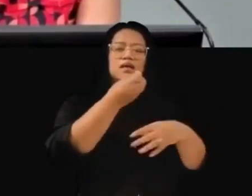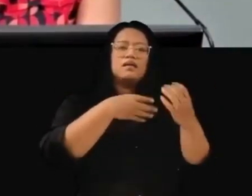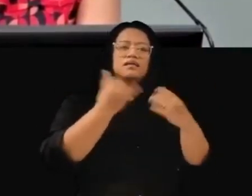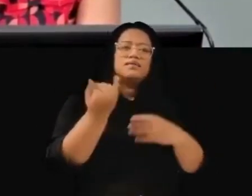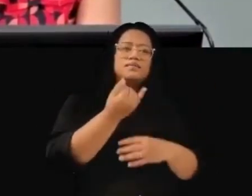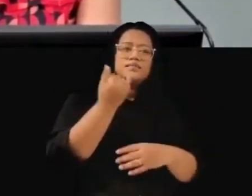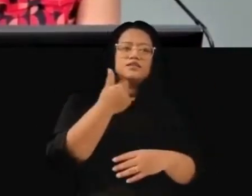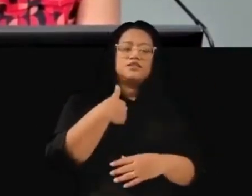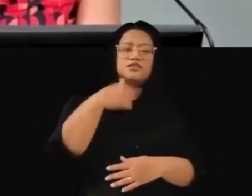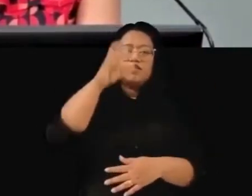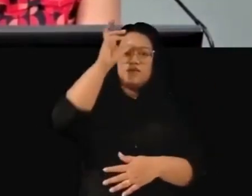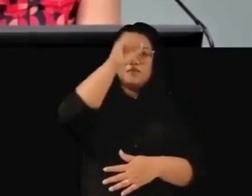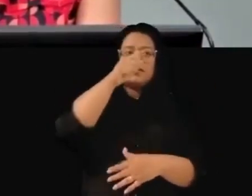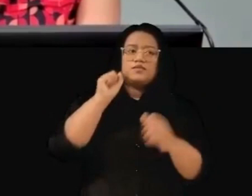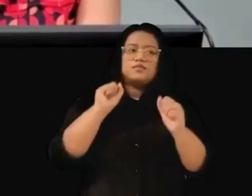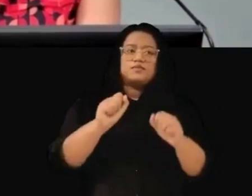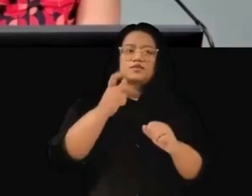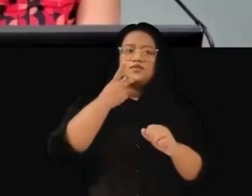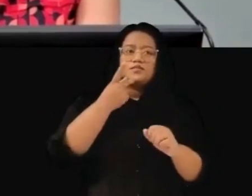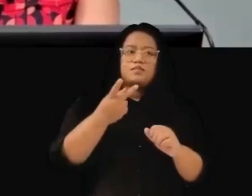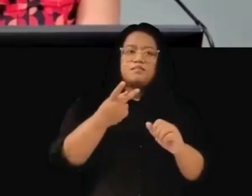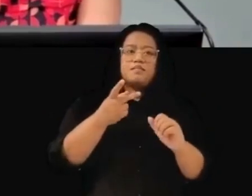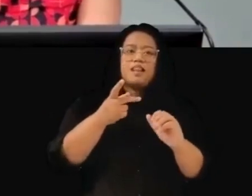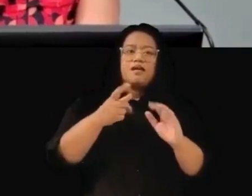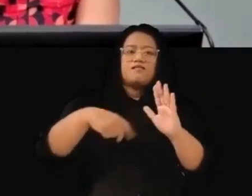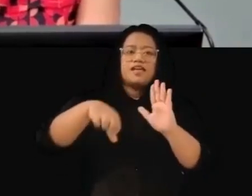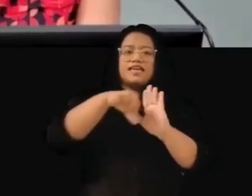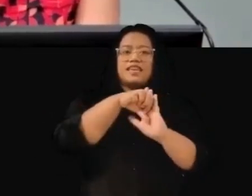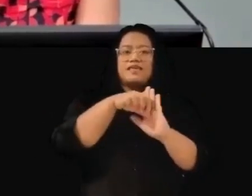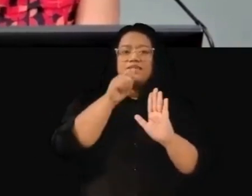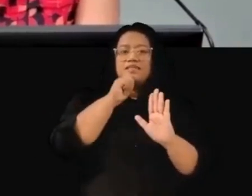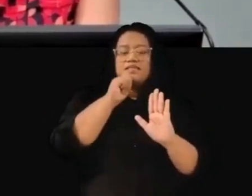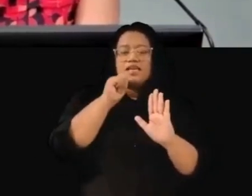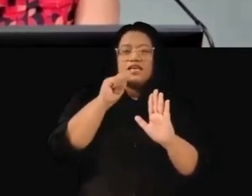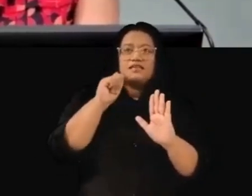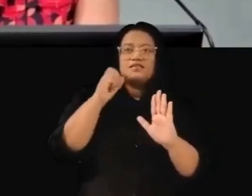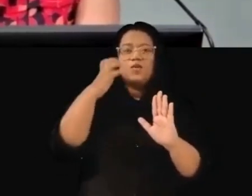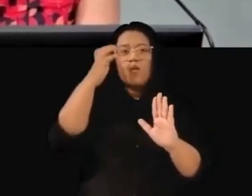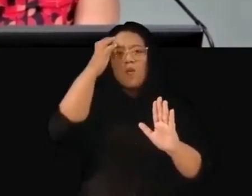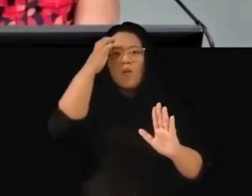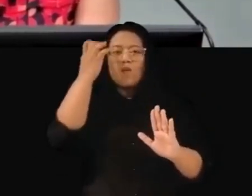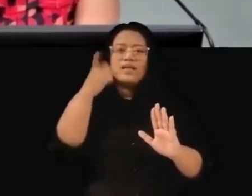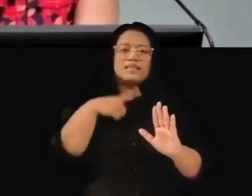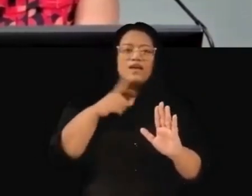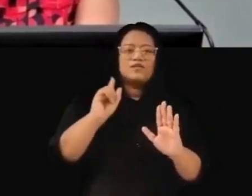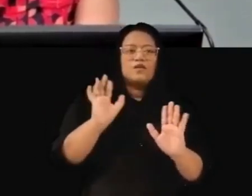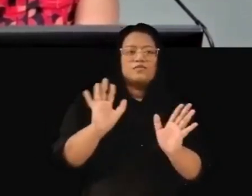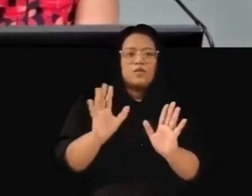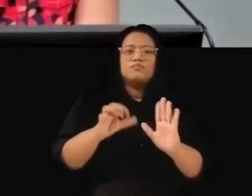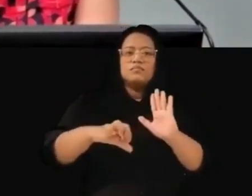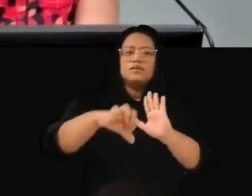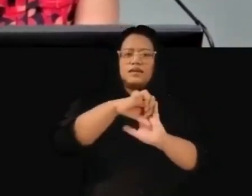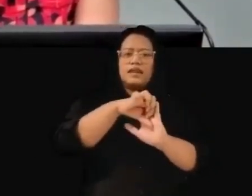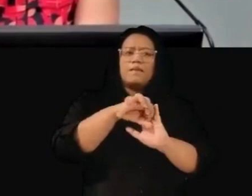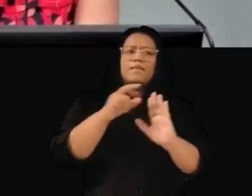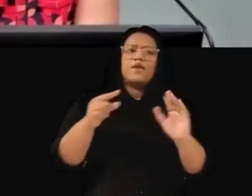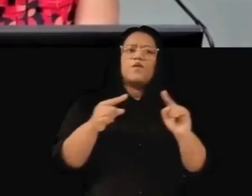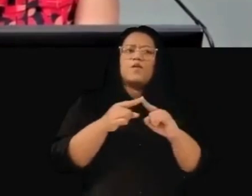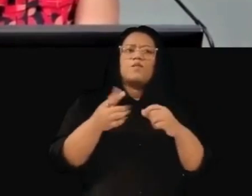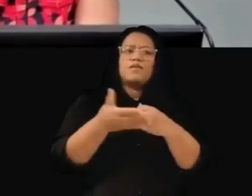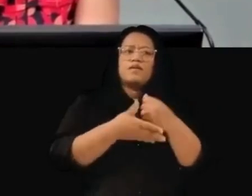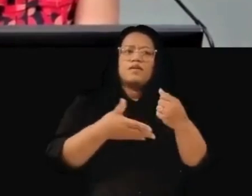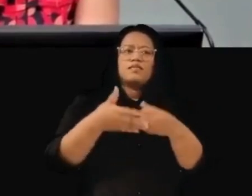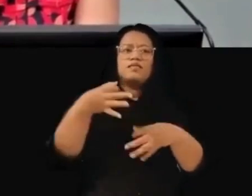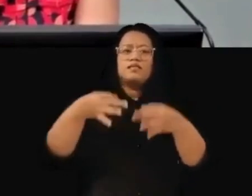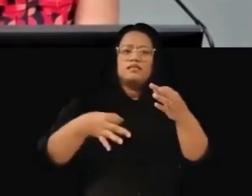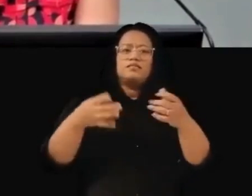agora aprendi que posso usar a palavra crime sem culpa. Às vezes eu achava um pouco, falei, não sei se então se é crime, obrigado, né? Ótimo, vou usar agora com fundamentação jurídica,